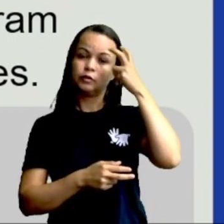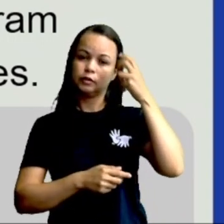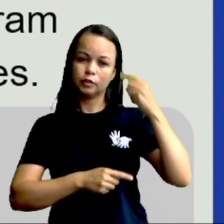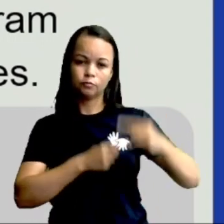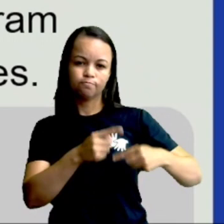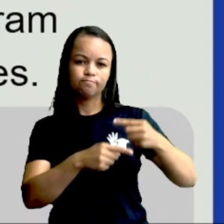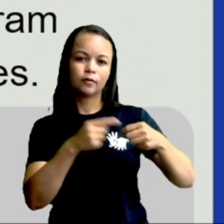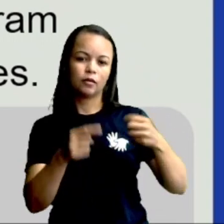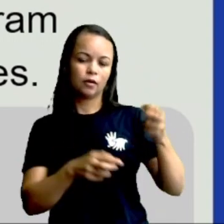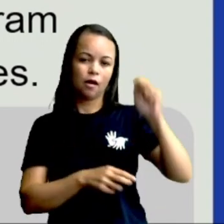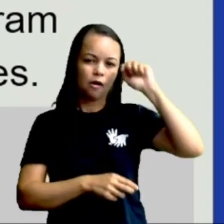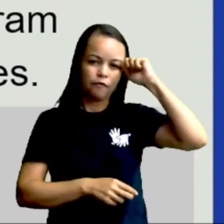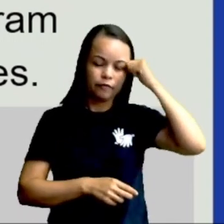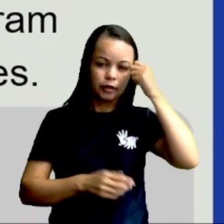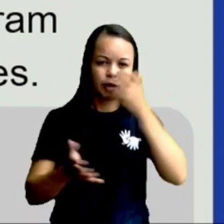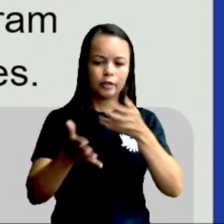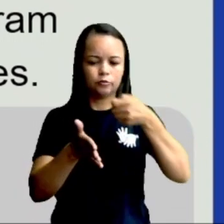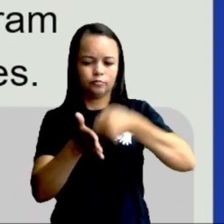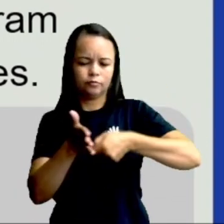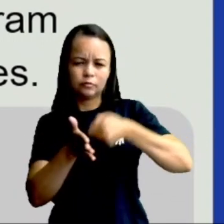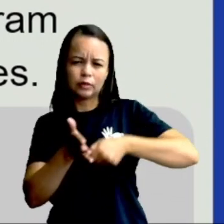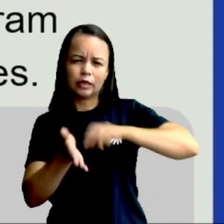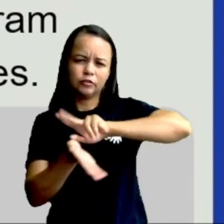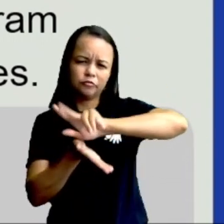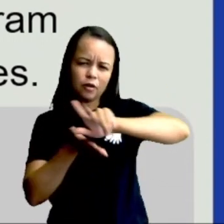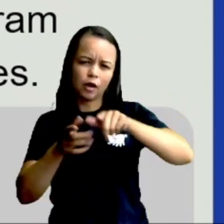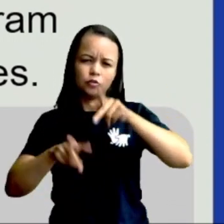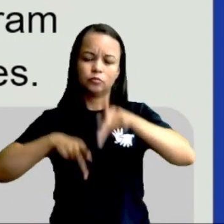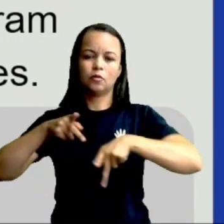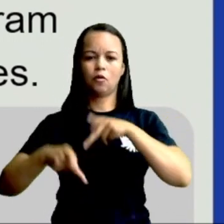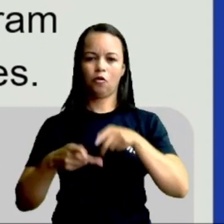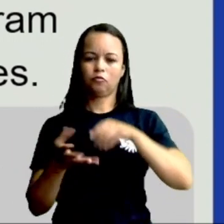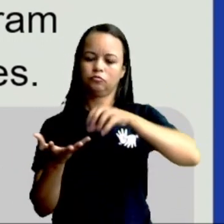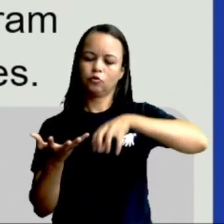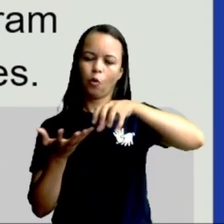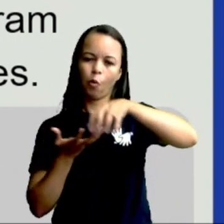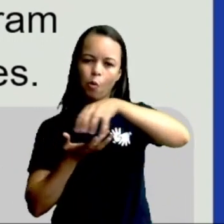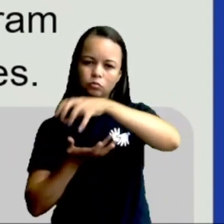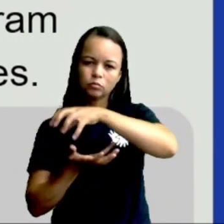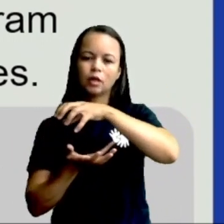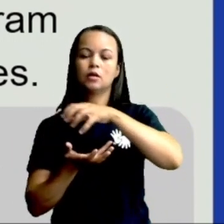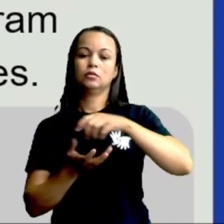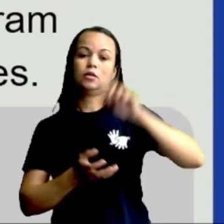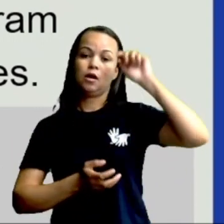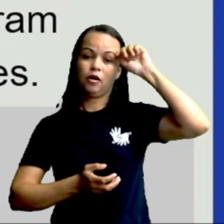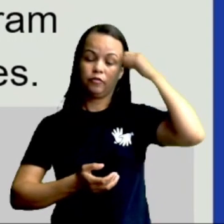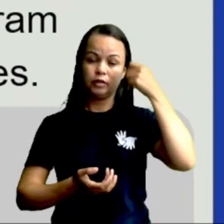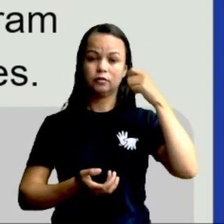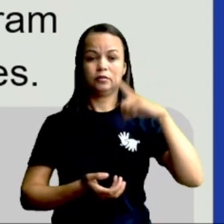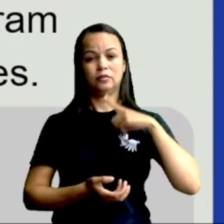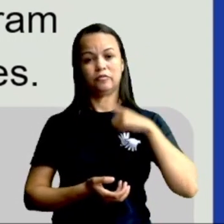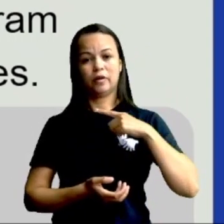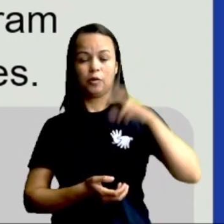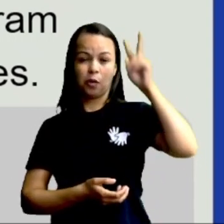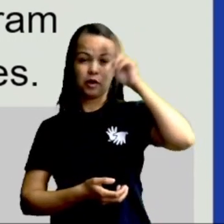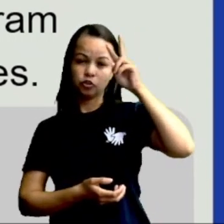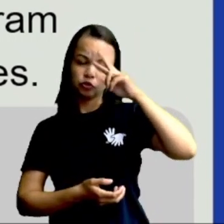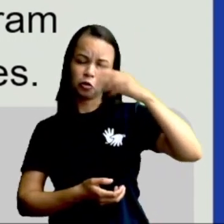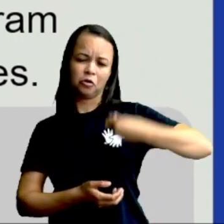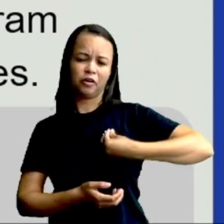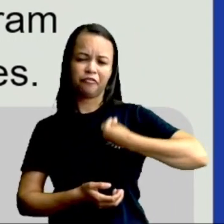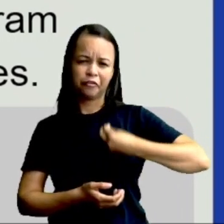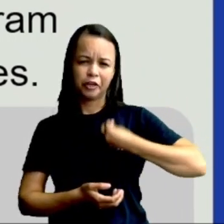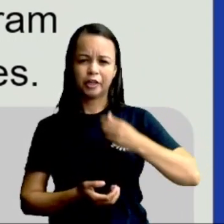africana, resultado da resistência dos vários povos do continente africano que tiveram suas histórias,